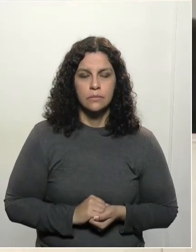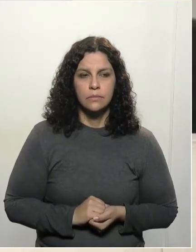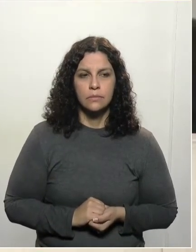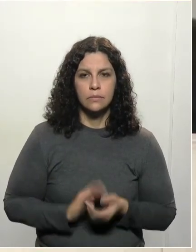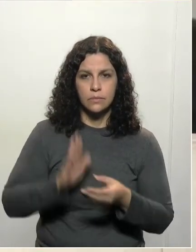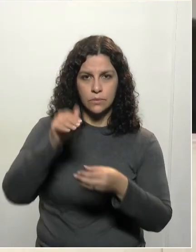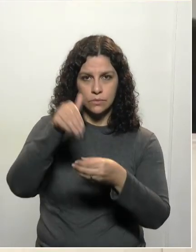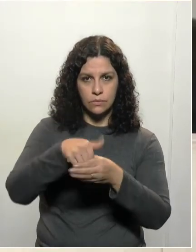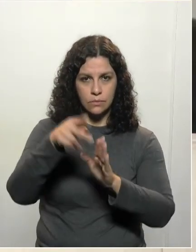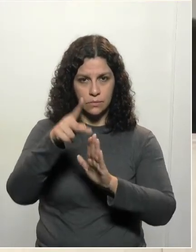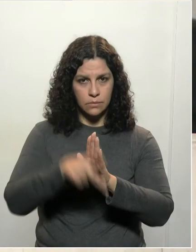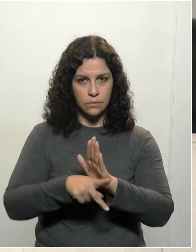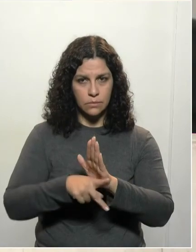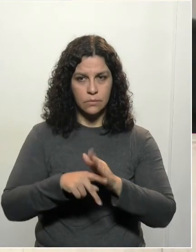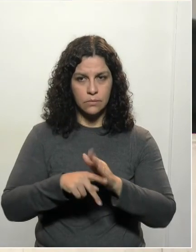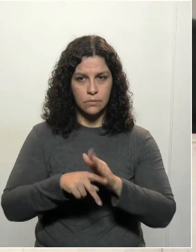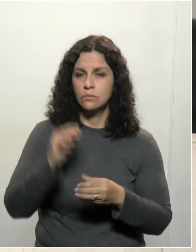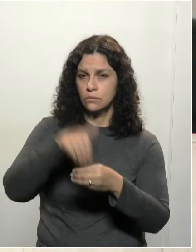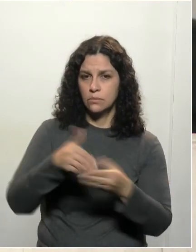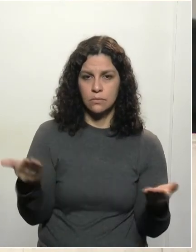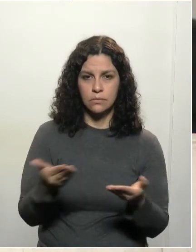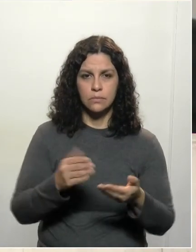Em votação, o projeto.